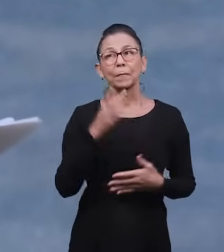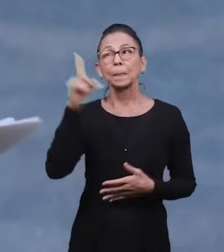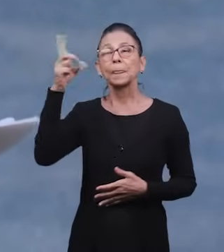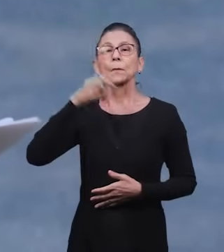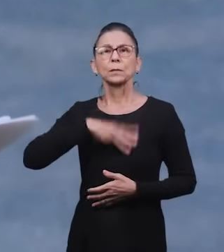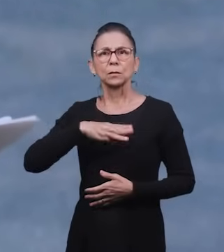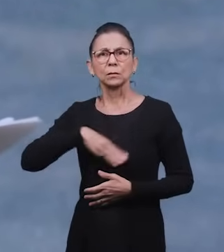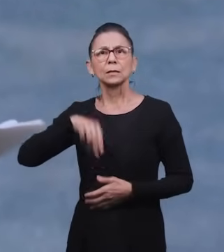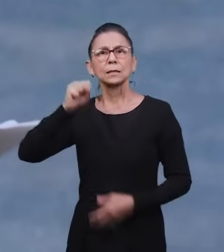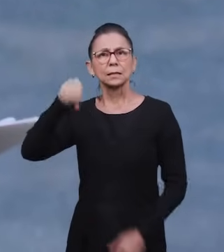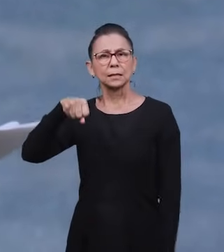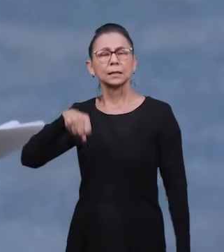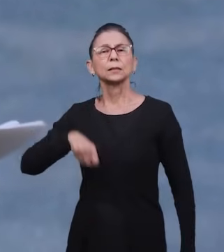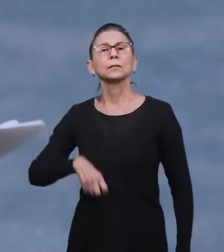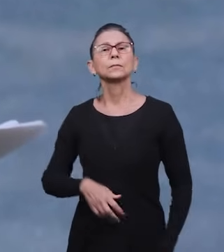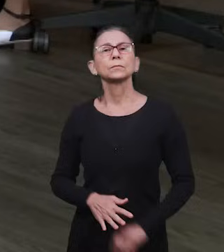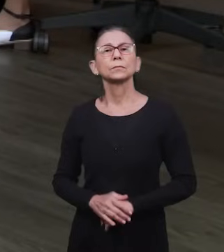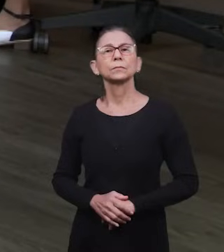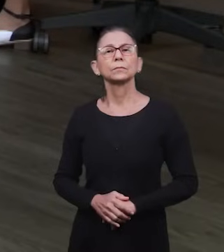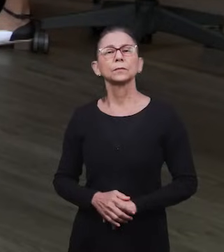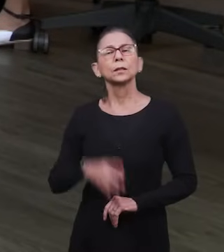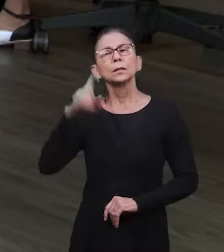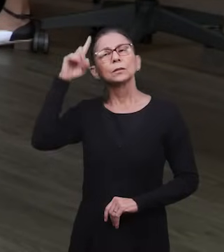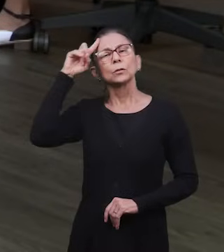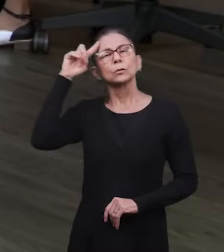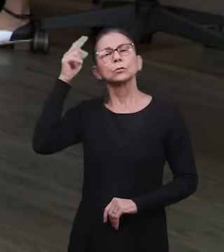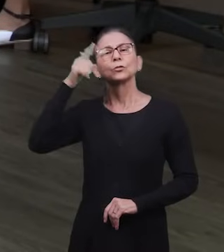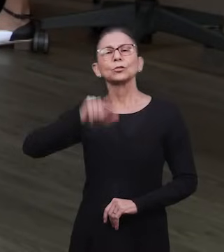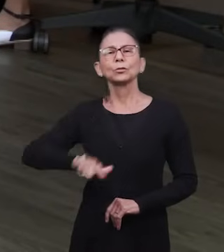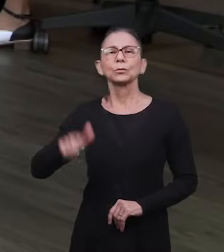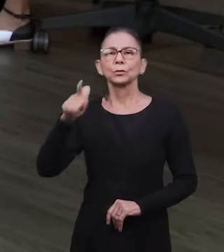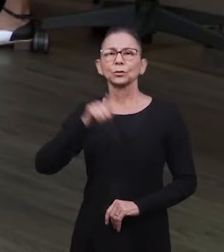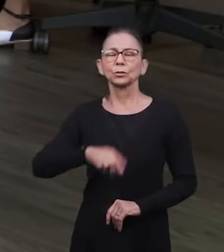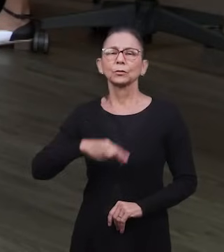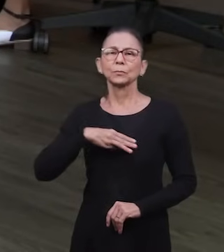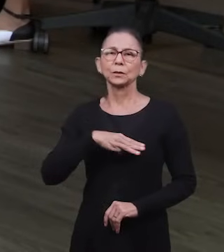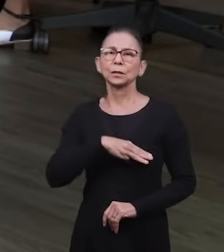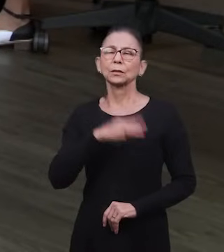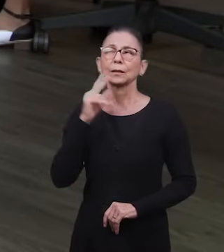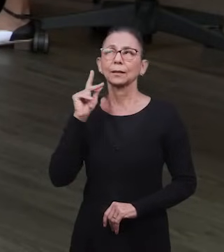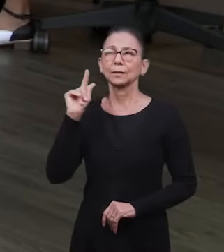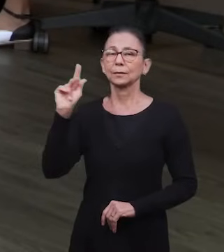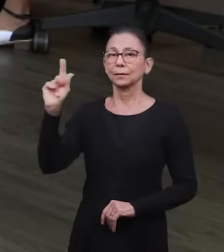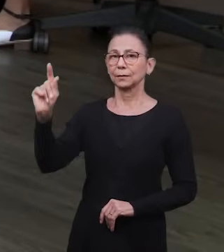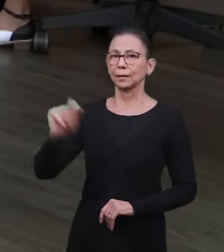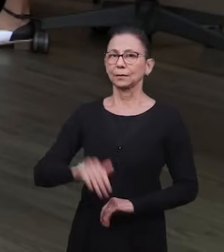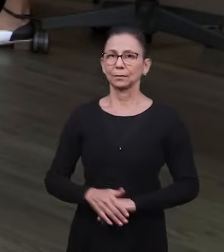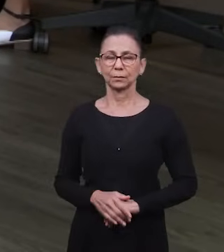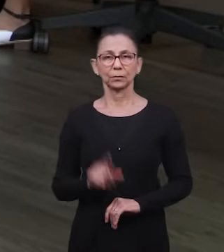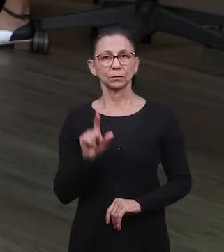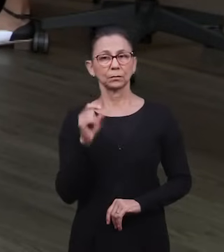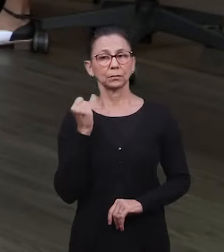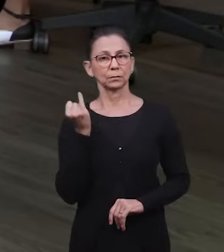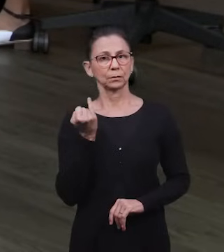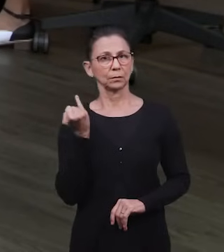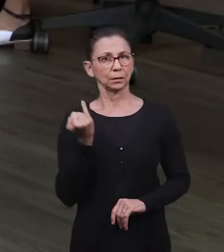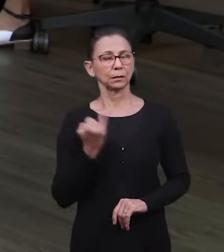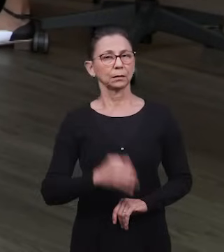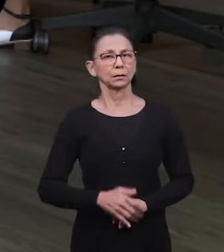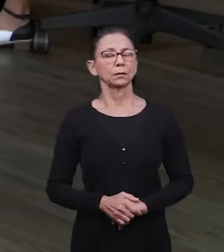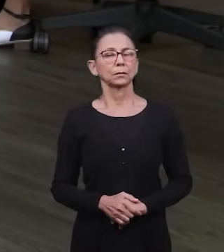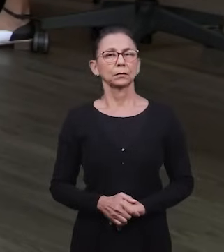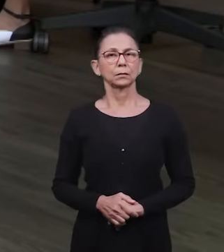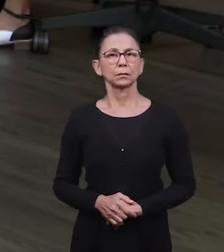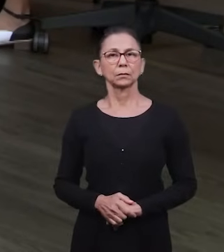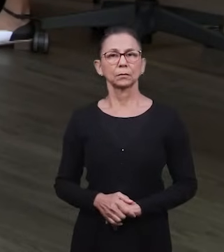Ele é misericordioso? É. A misericórdia dele renova a cada dia, a misericórdia não tem fim. Mas qual que é o importante?